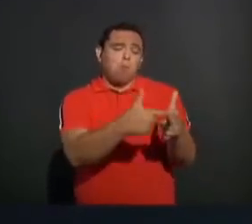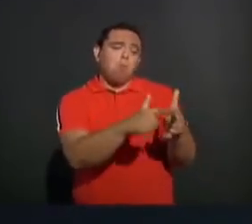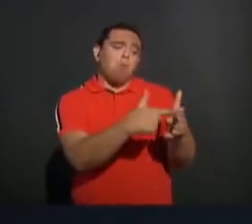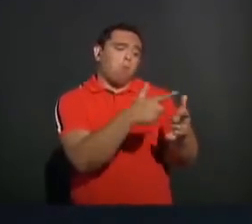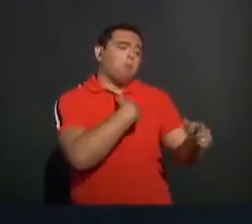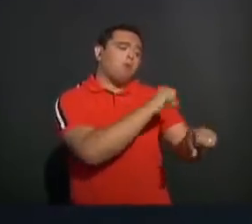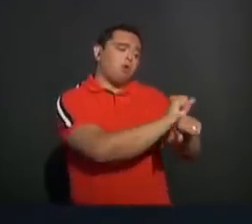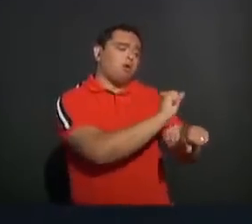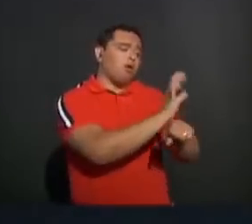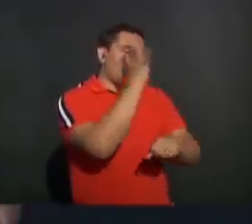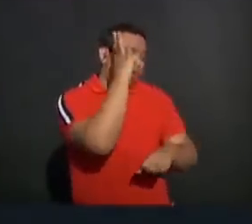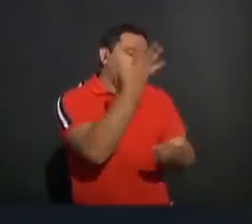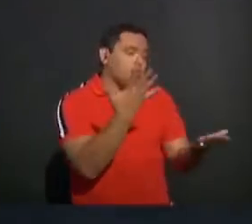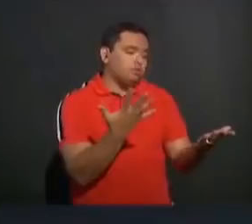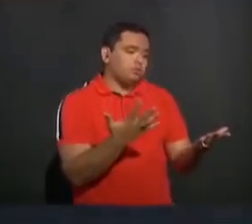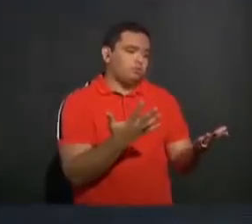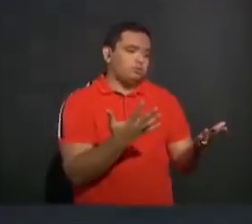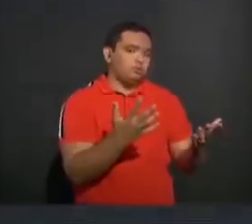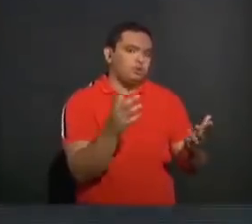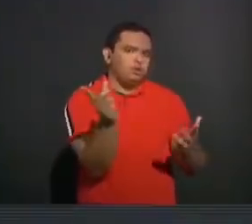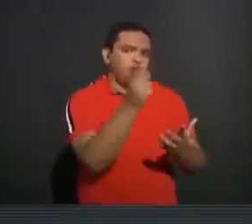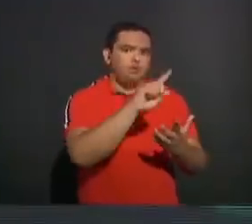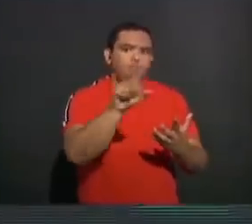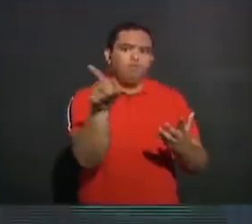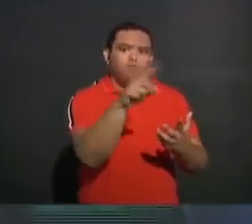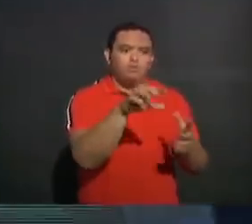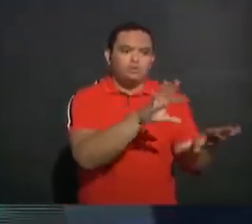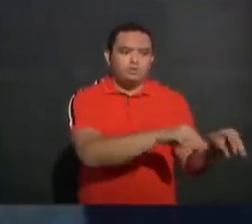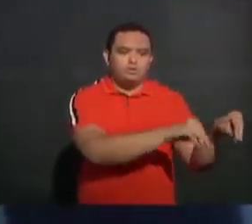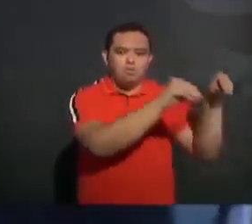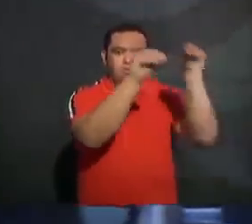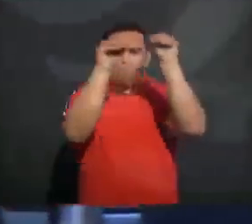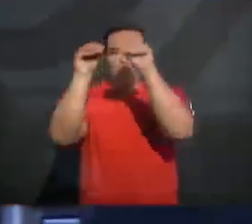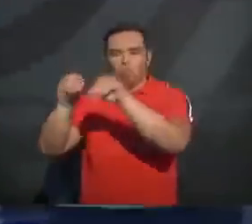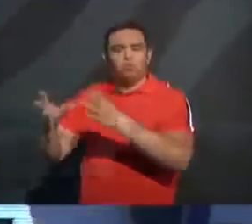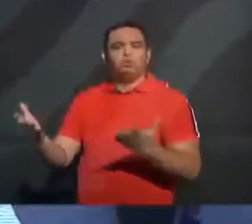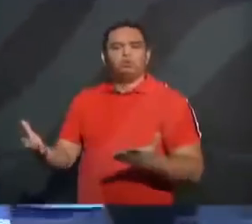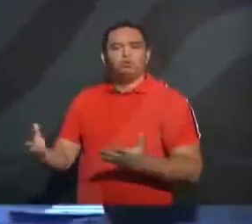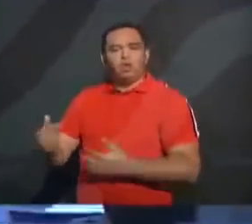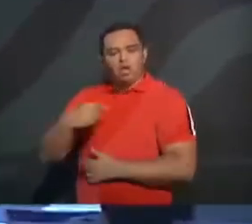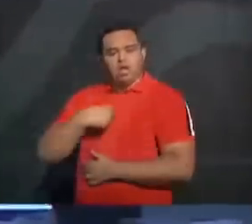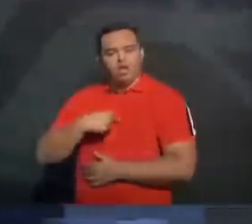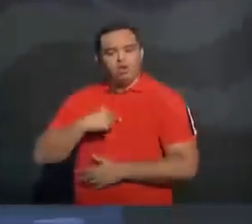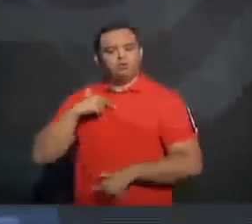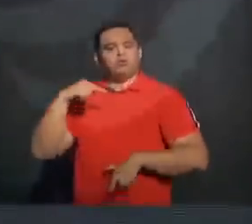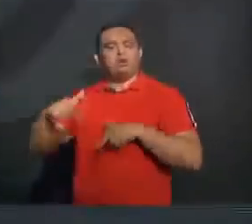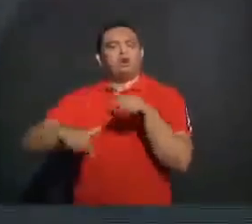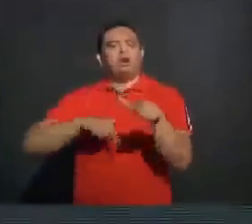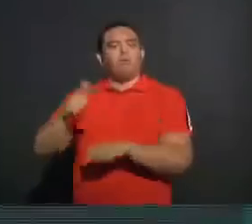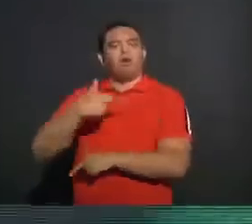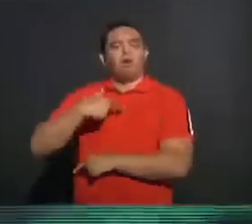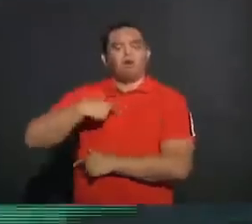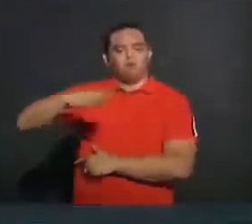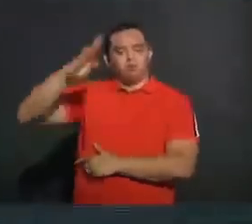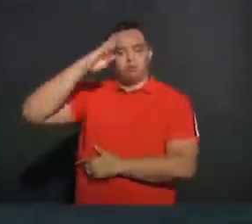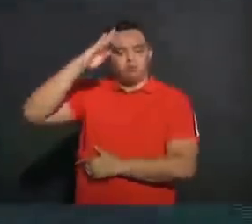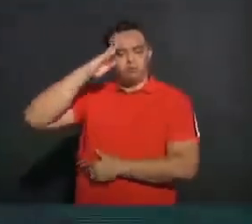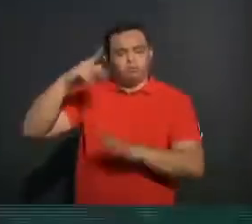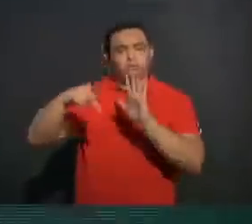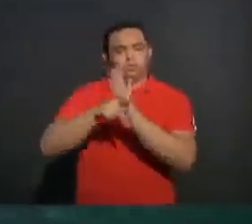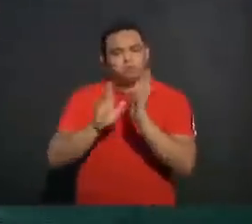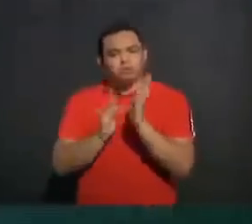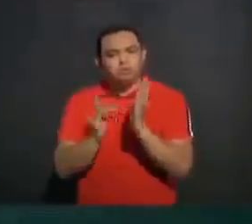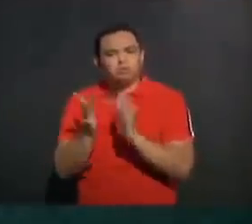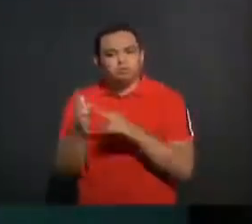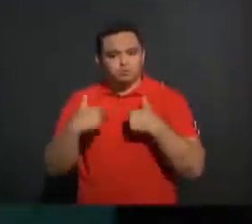problemas, e você pula para o outro lado, para os 11% que diz assim, eu estou aqui porque eu sou saudade de Cristo e eu